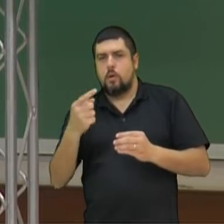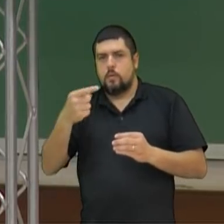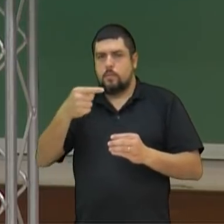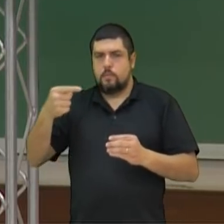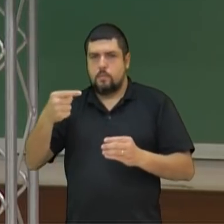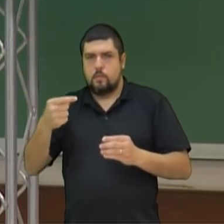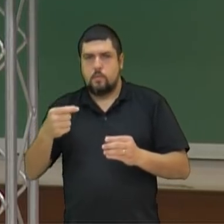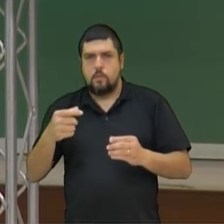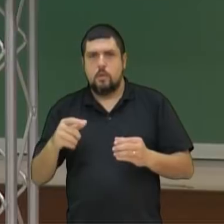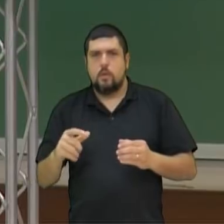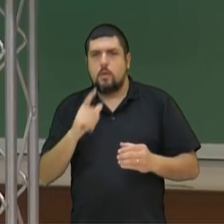cátion Na.